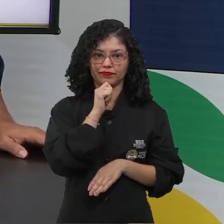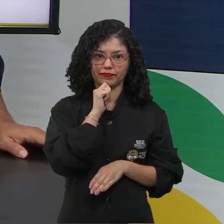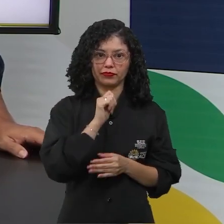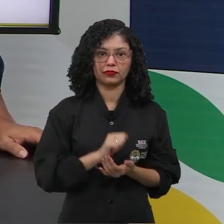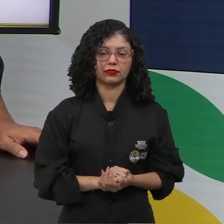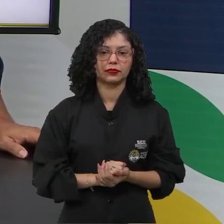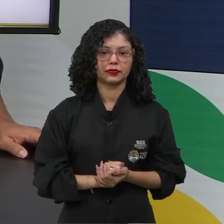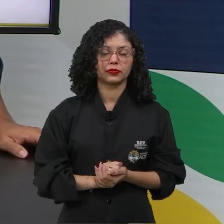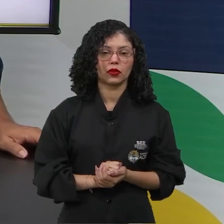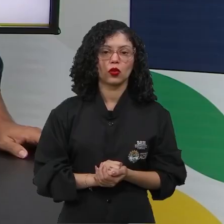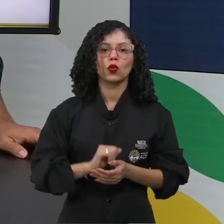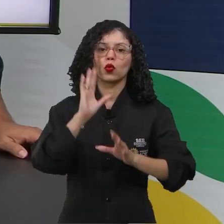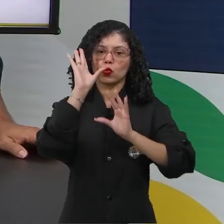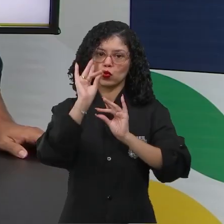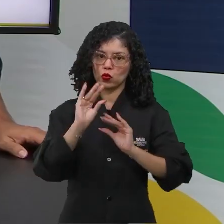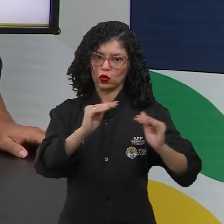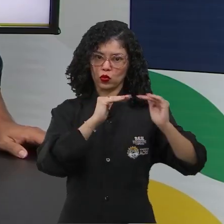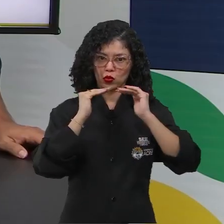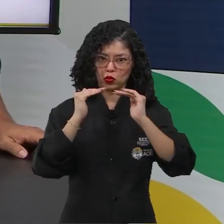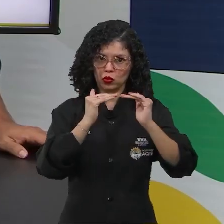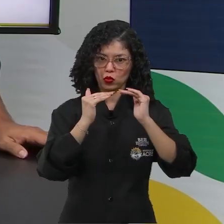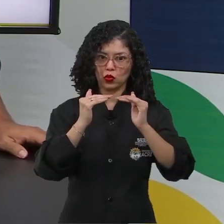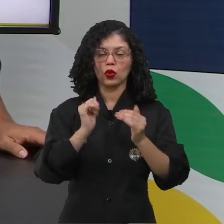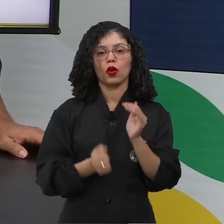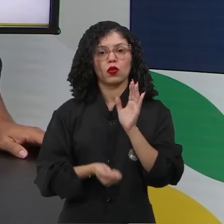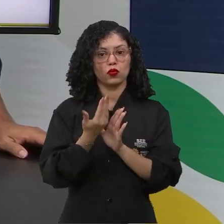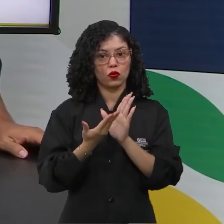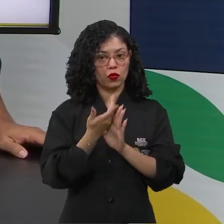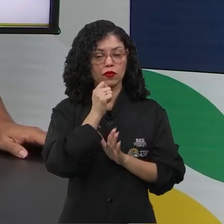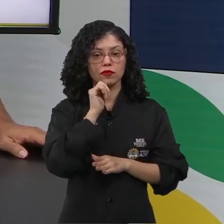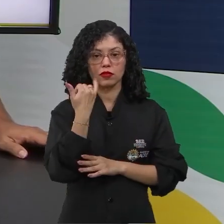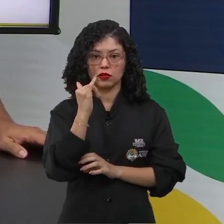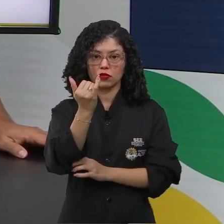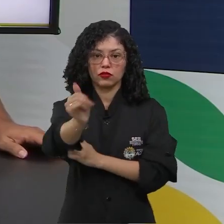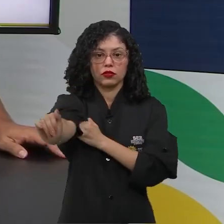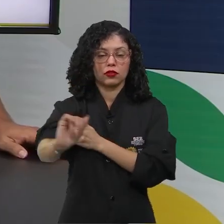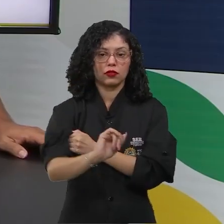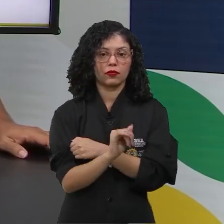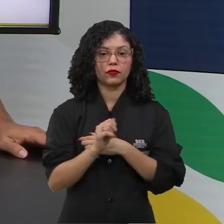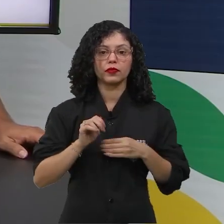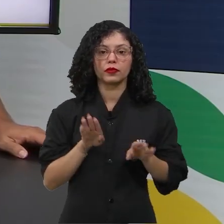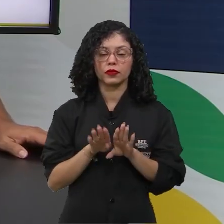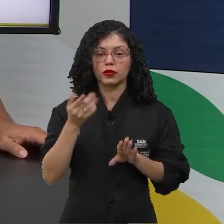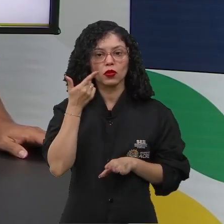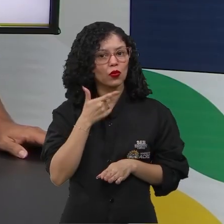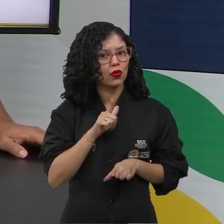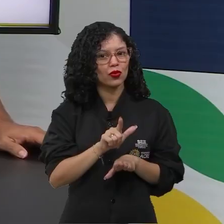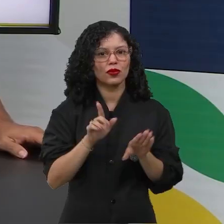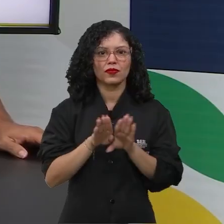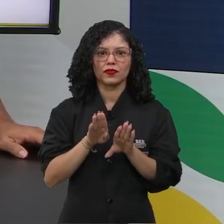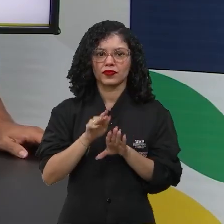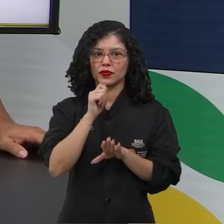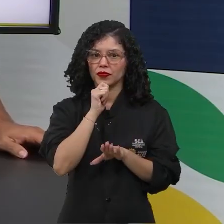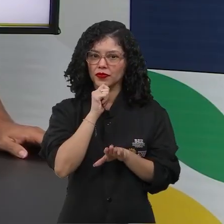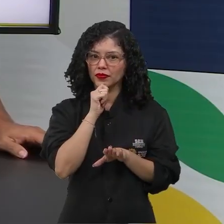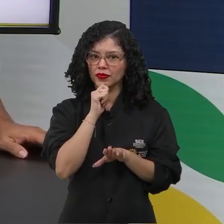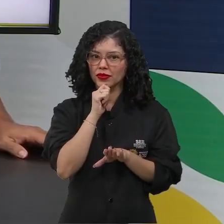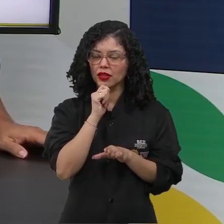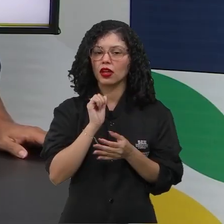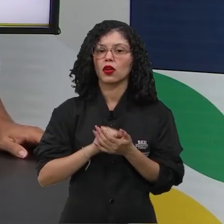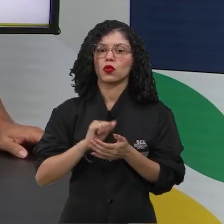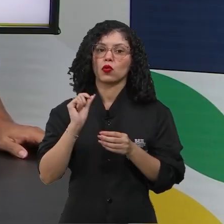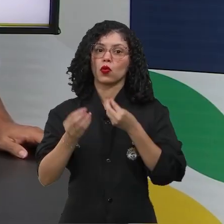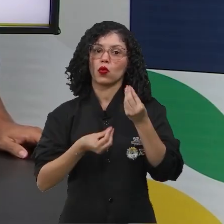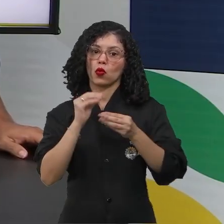como manutenção, como equilíbrio, fonte de energia. E aí, caso eu não consiga bater aquilo, eu vou e